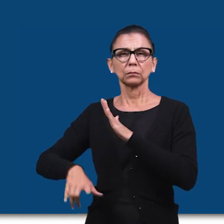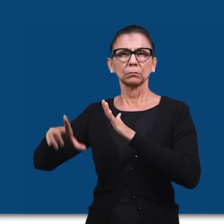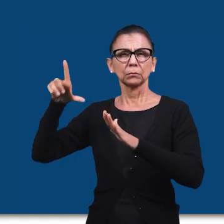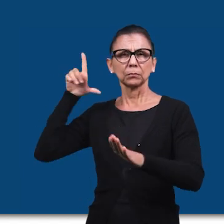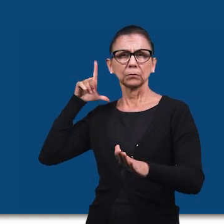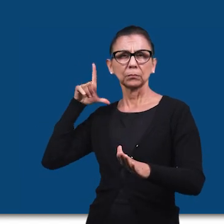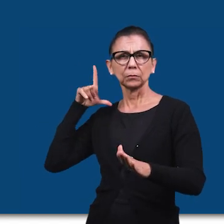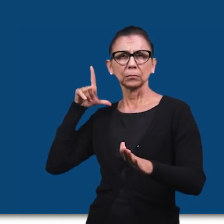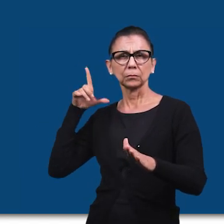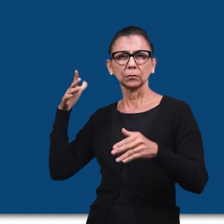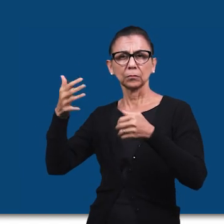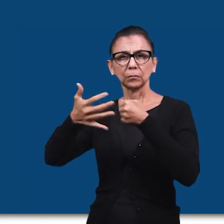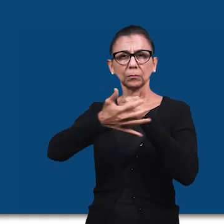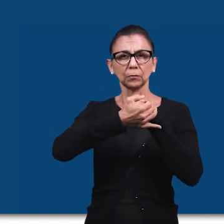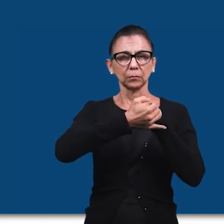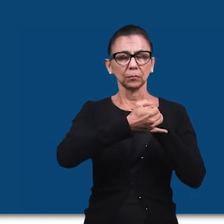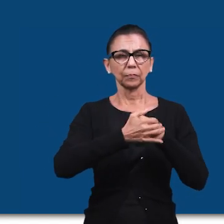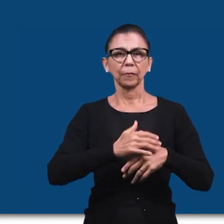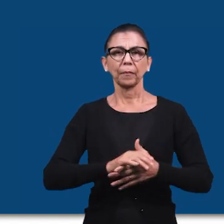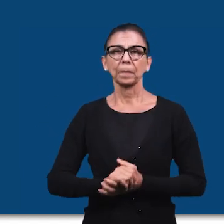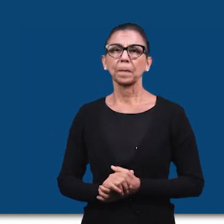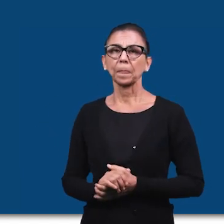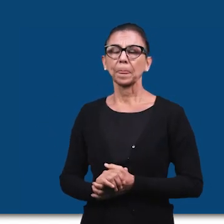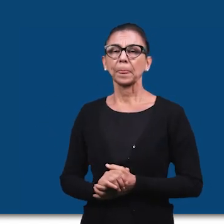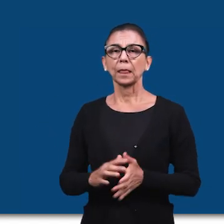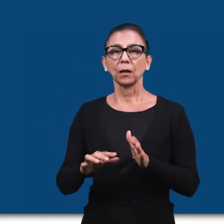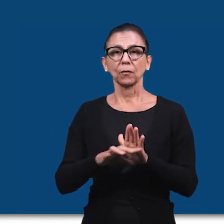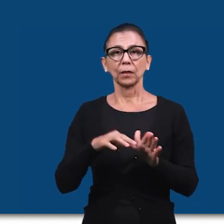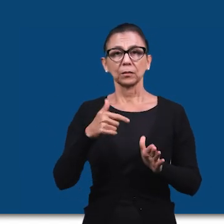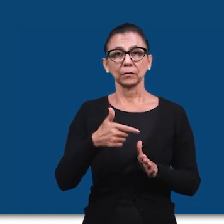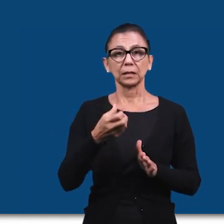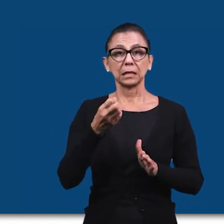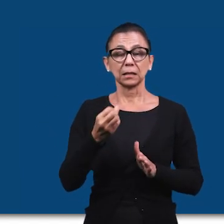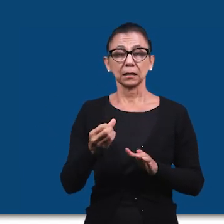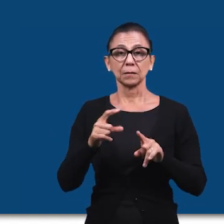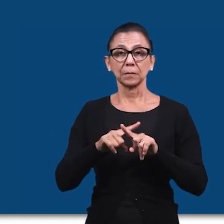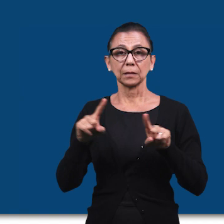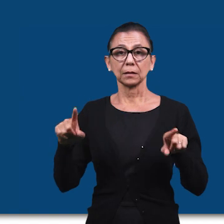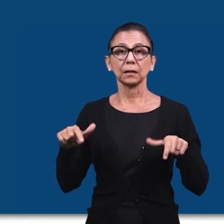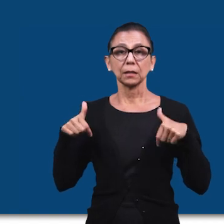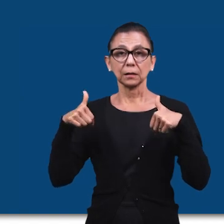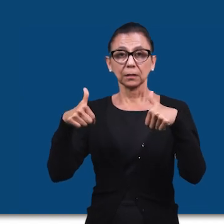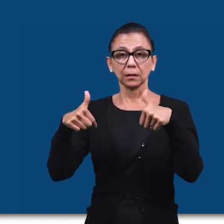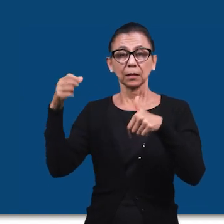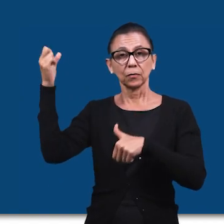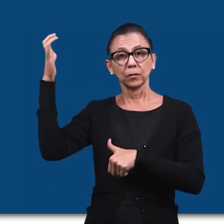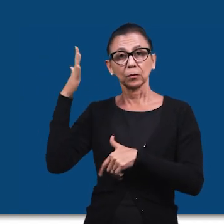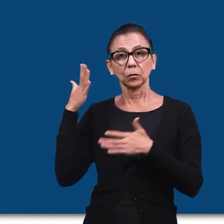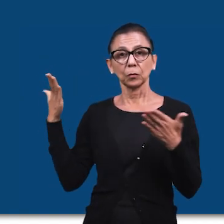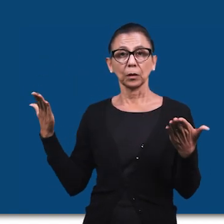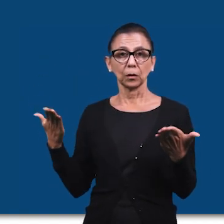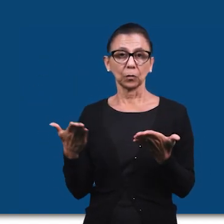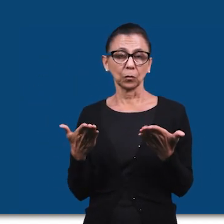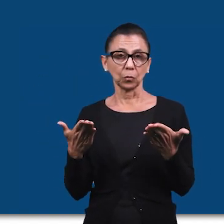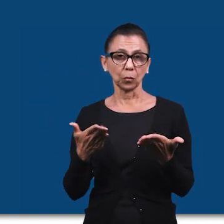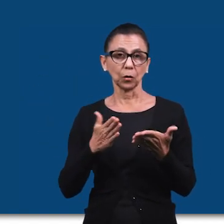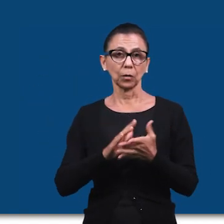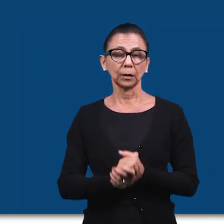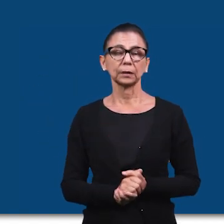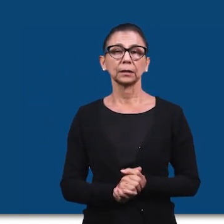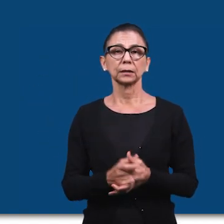oculto. E o texto, verso 26, que diz: Mas que se manifestou agora e se notificou